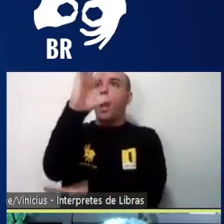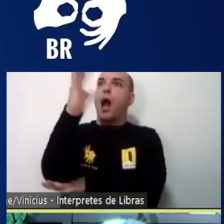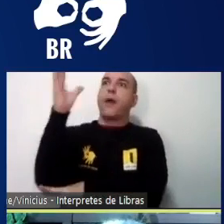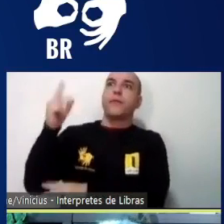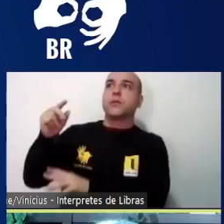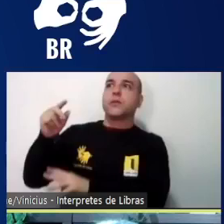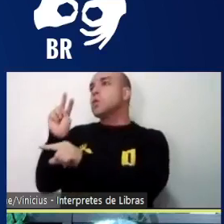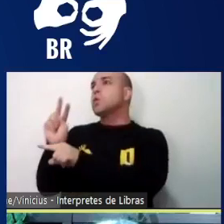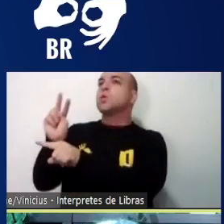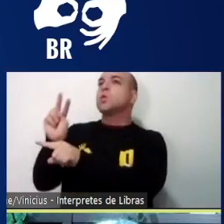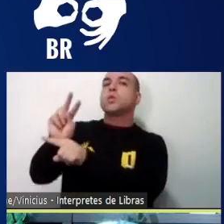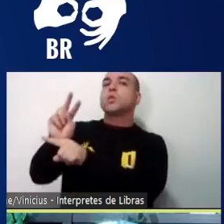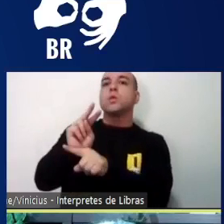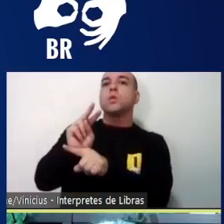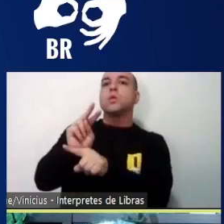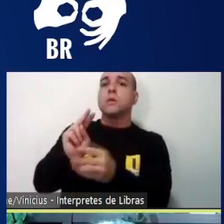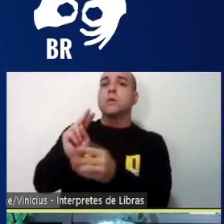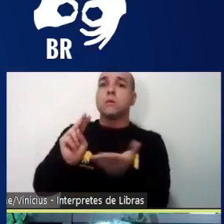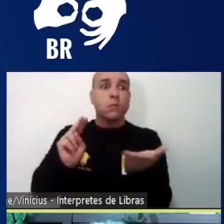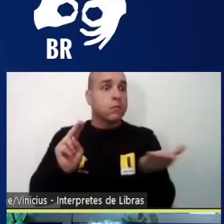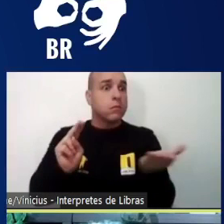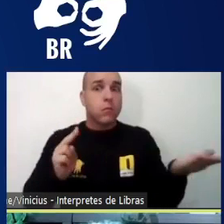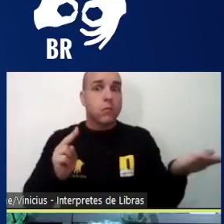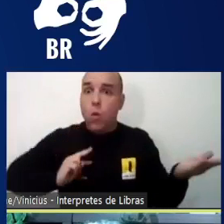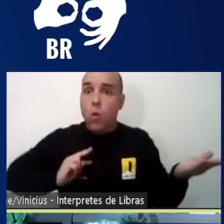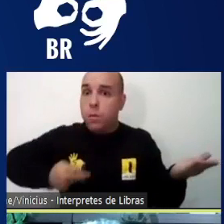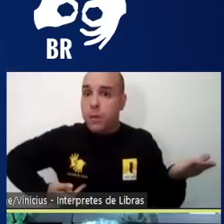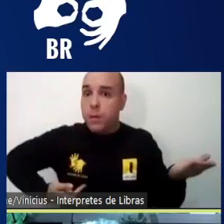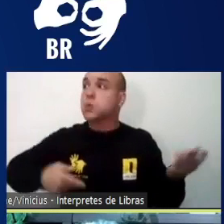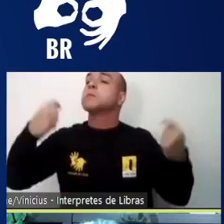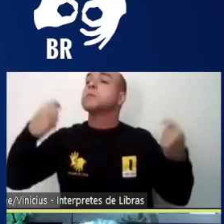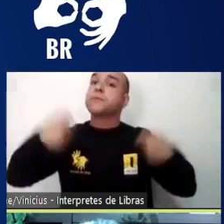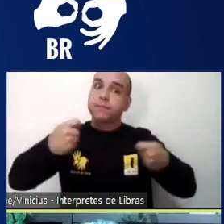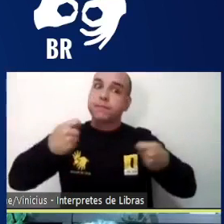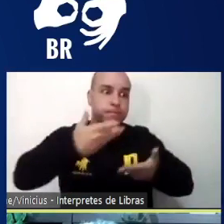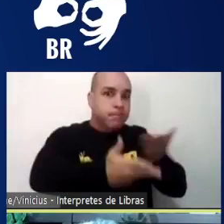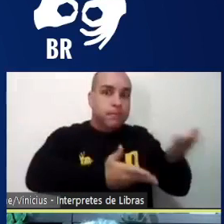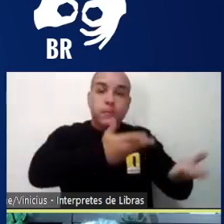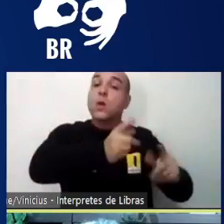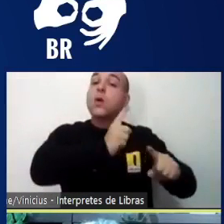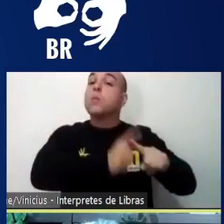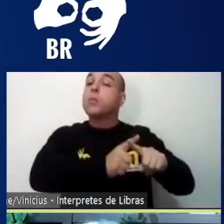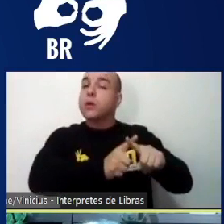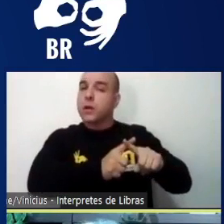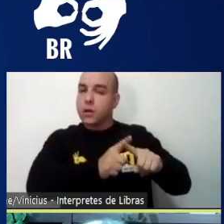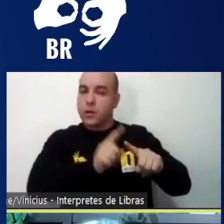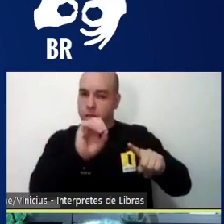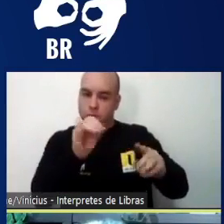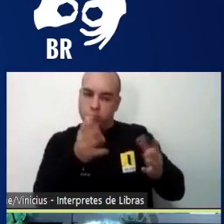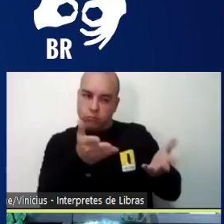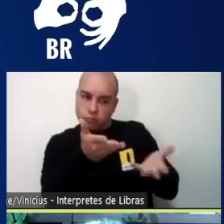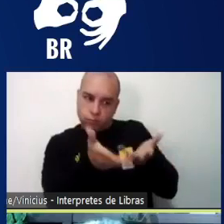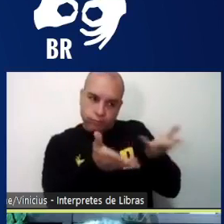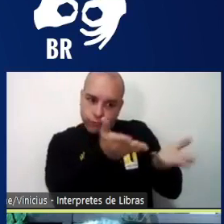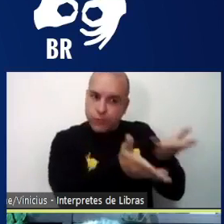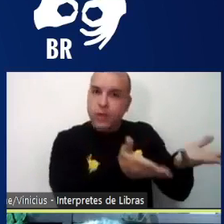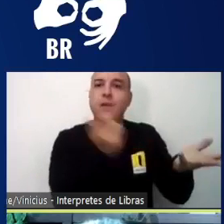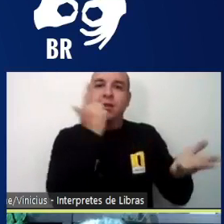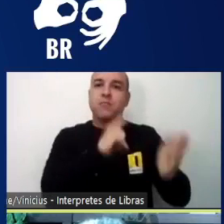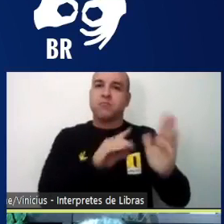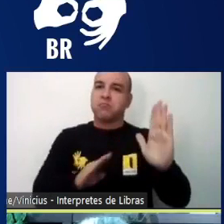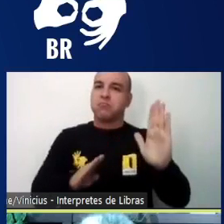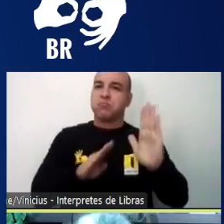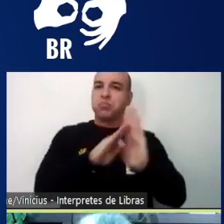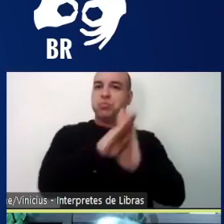sustentabilidade nas relações humanas, nós com certeza teremos, com certeza, avanços positivos